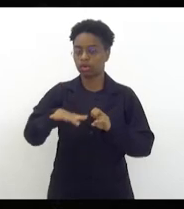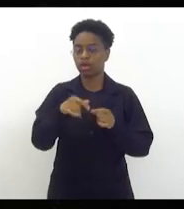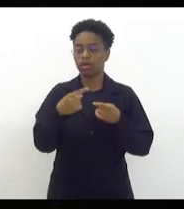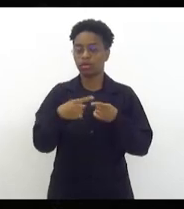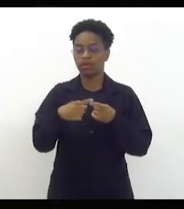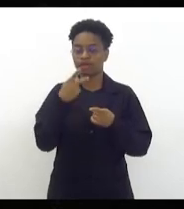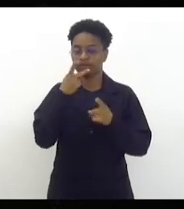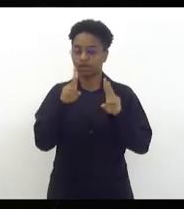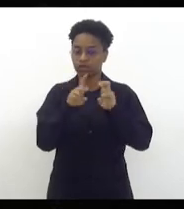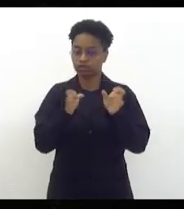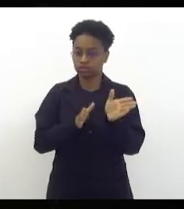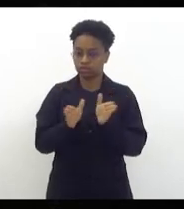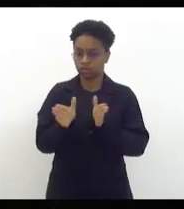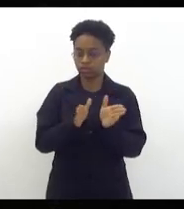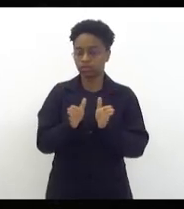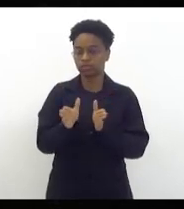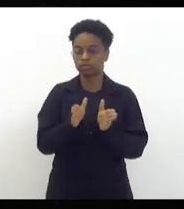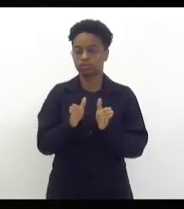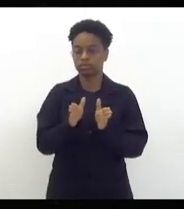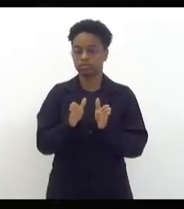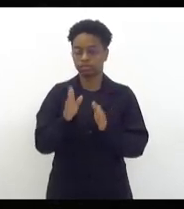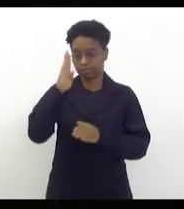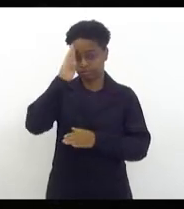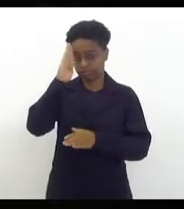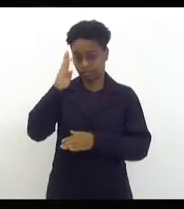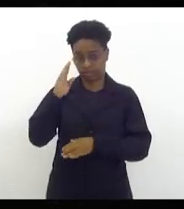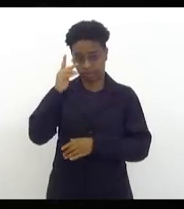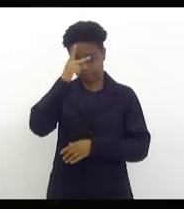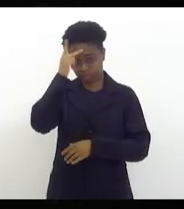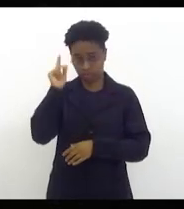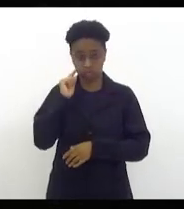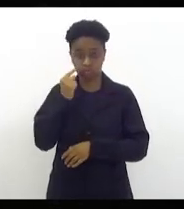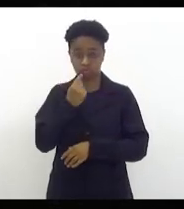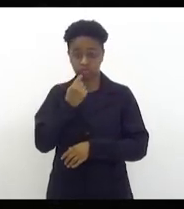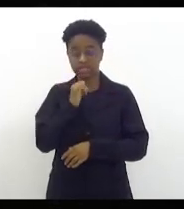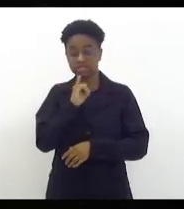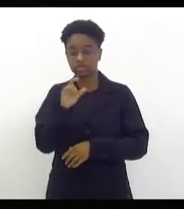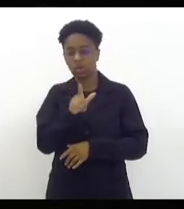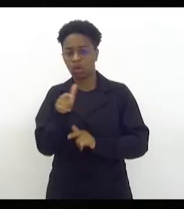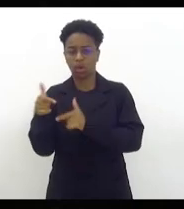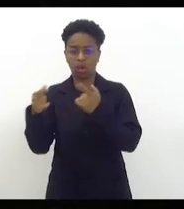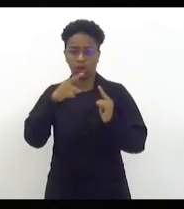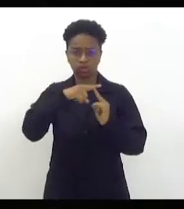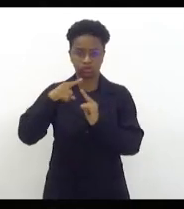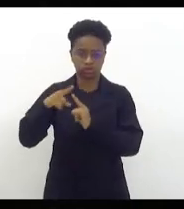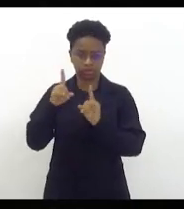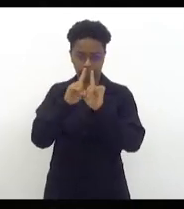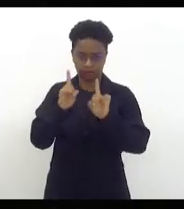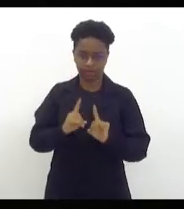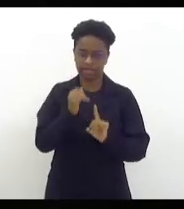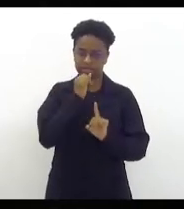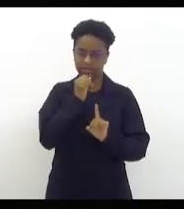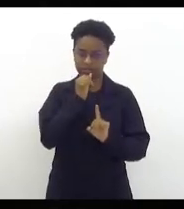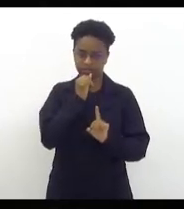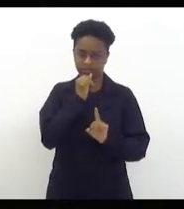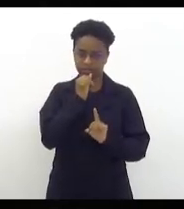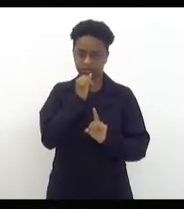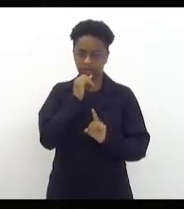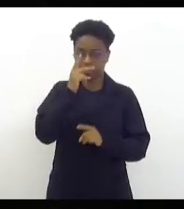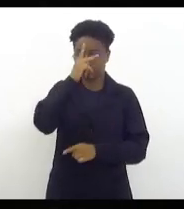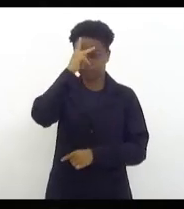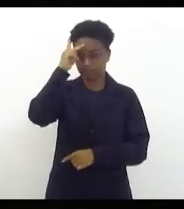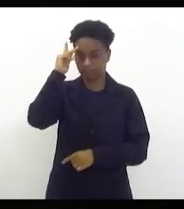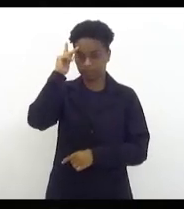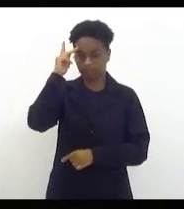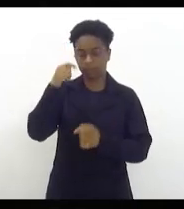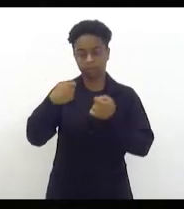em acessibilidade, no caso, acessibilidade de pessoas surdas, se for um outro tipo de deficiência, por exemplo, uma pessoa que